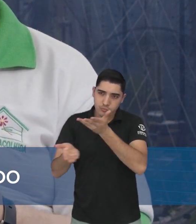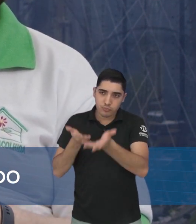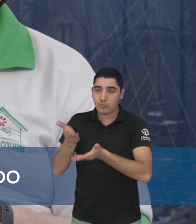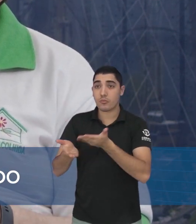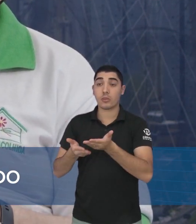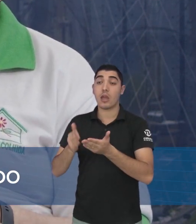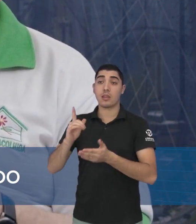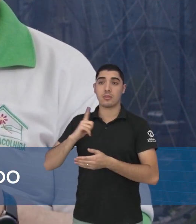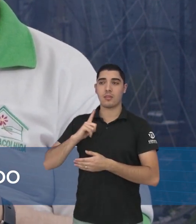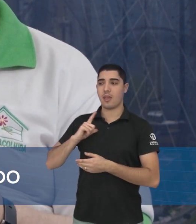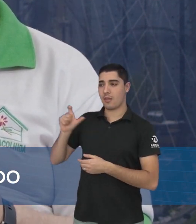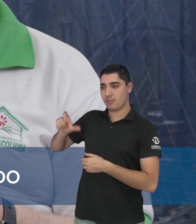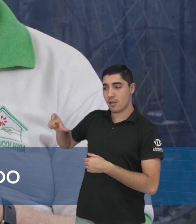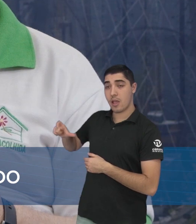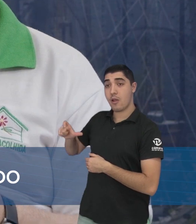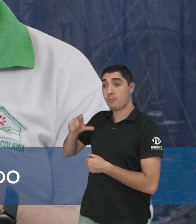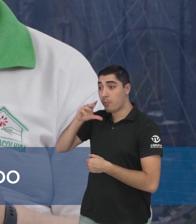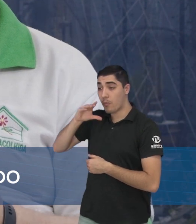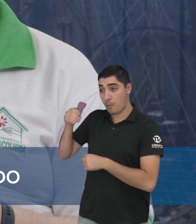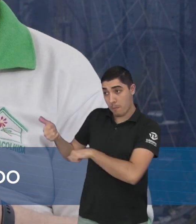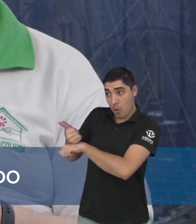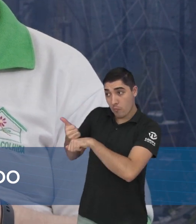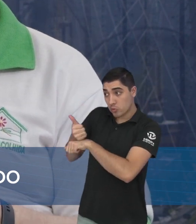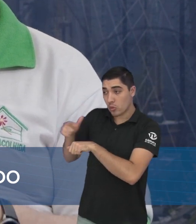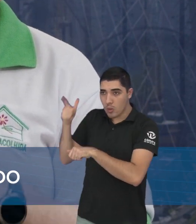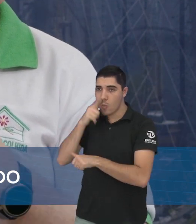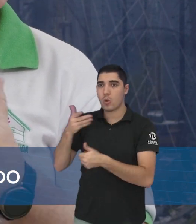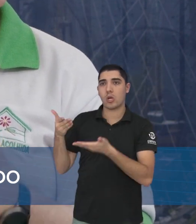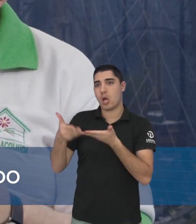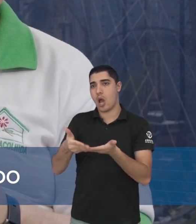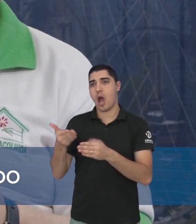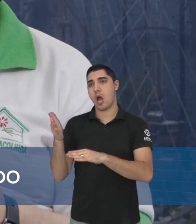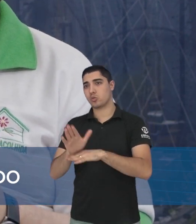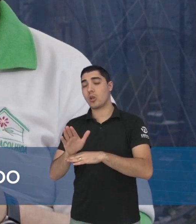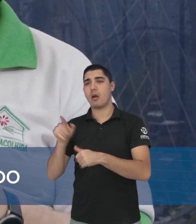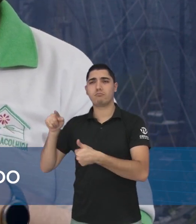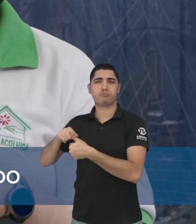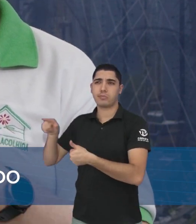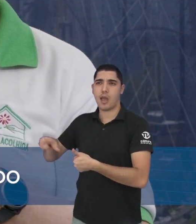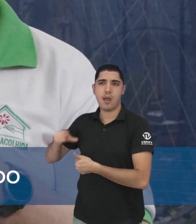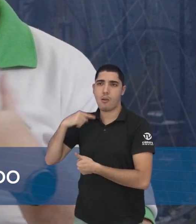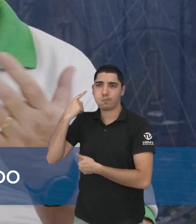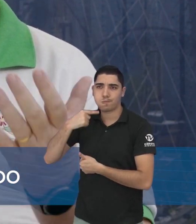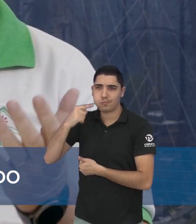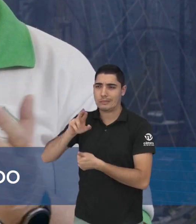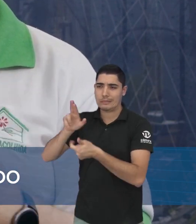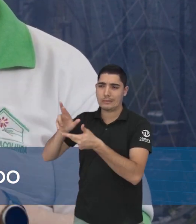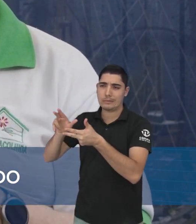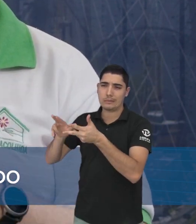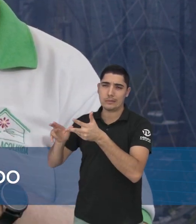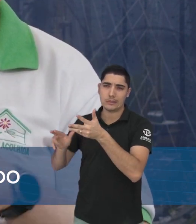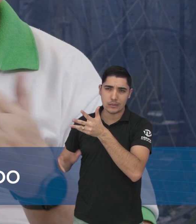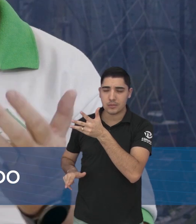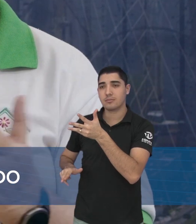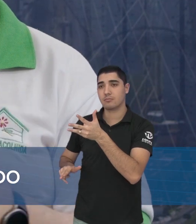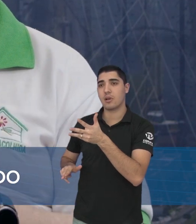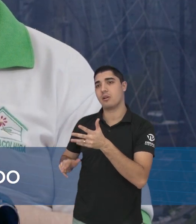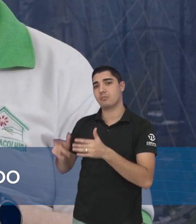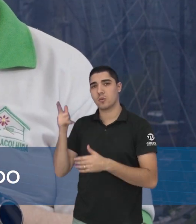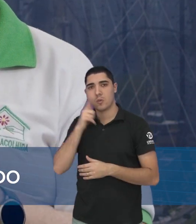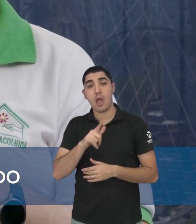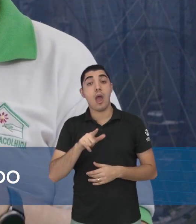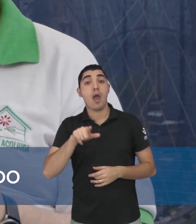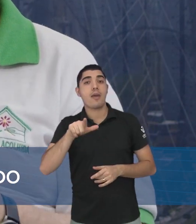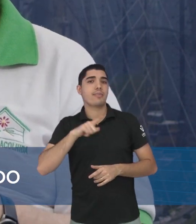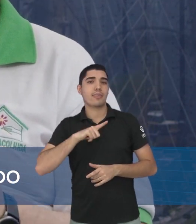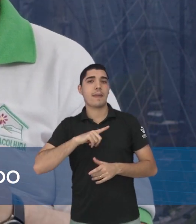de profissionais que está à disposição dela, com advogados, diversas situações, diversas